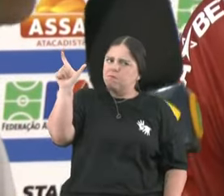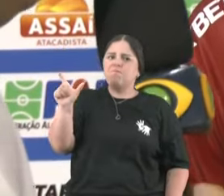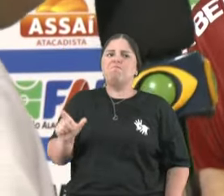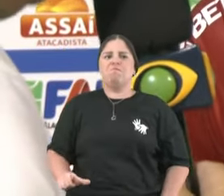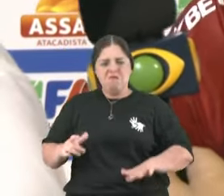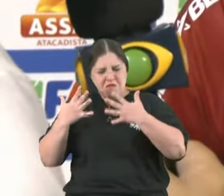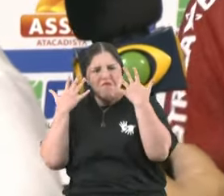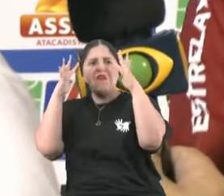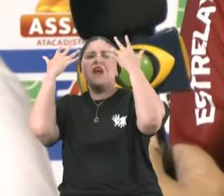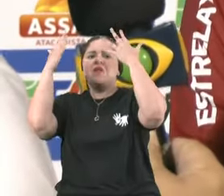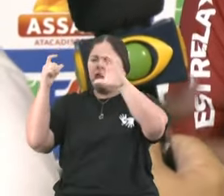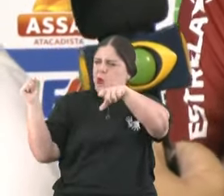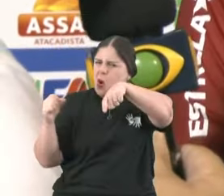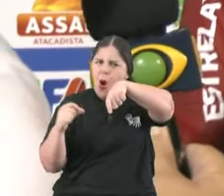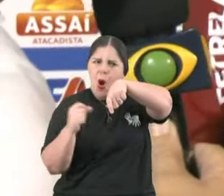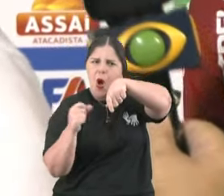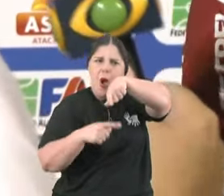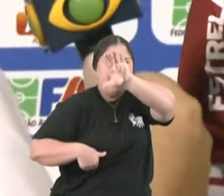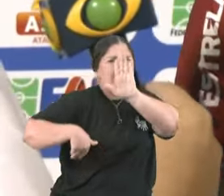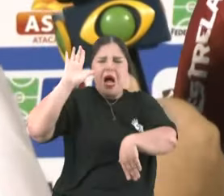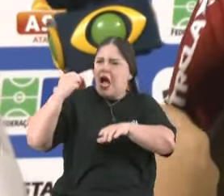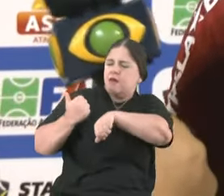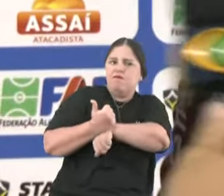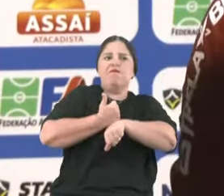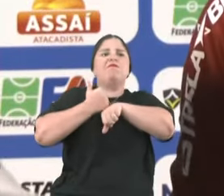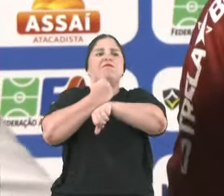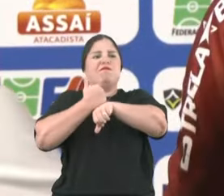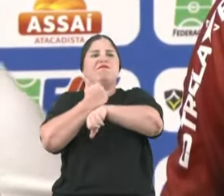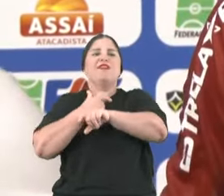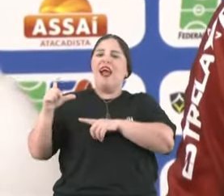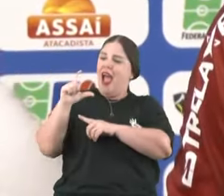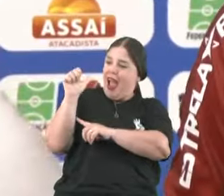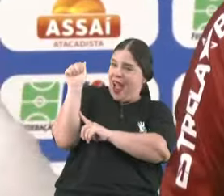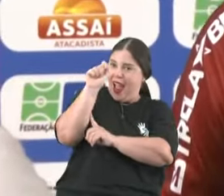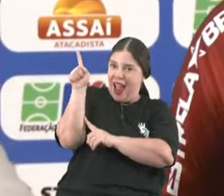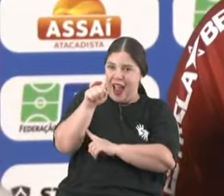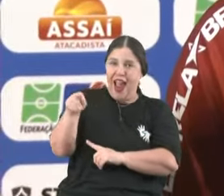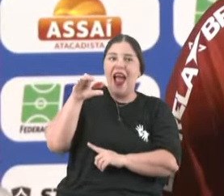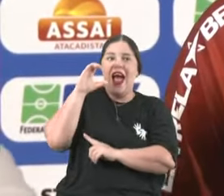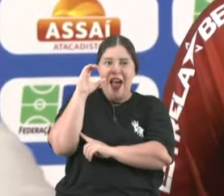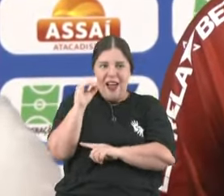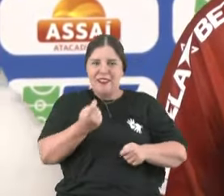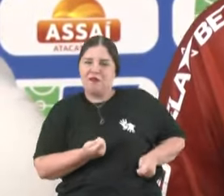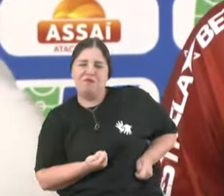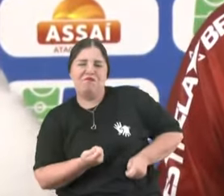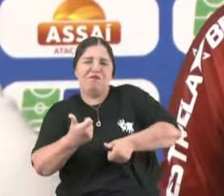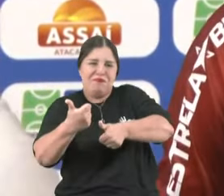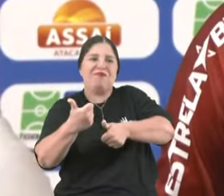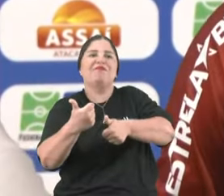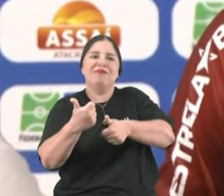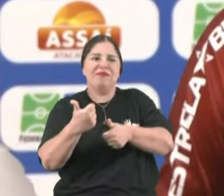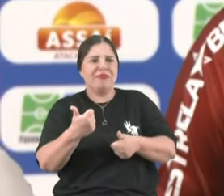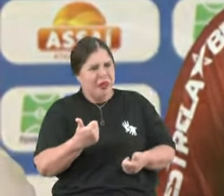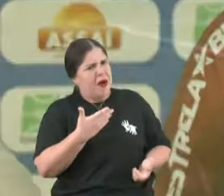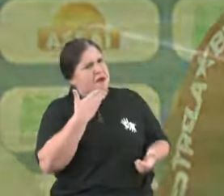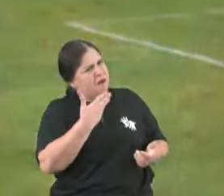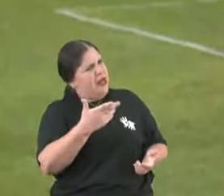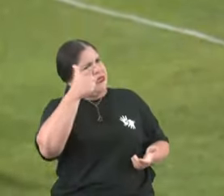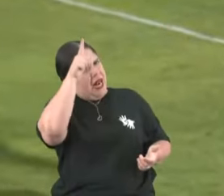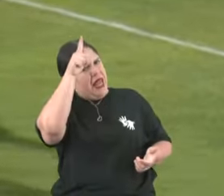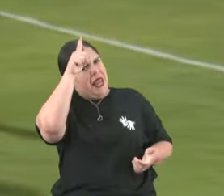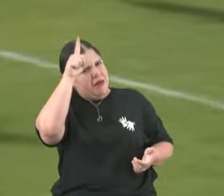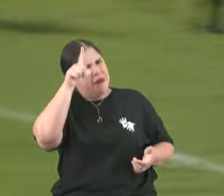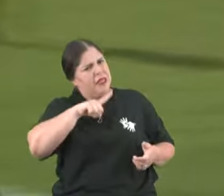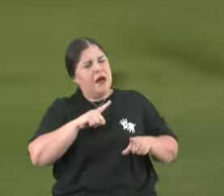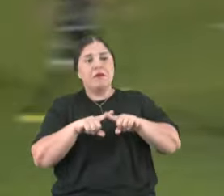e mais uma vez craque, cartão azul benefício. É, como você falou, né? Falou do alemão, mas eu acho que tivesse que entregar